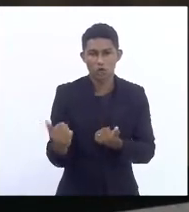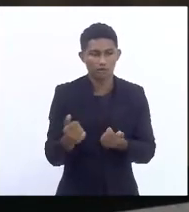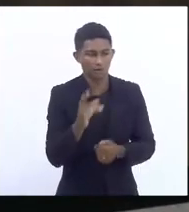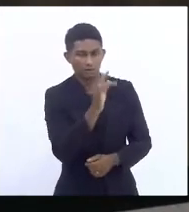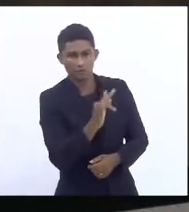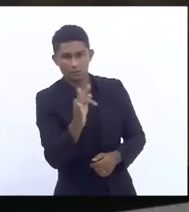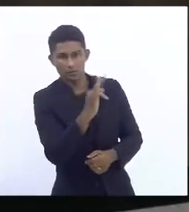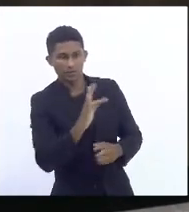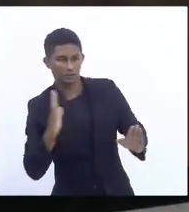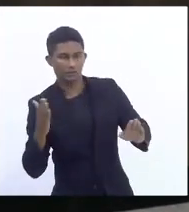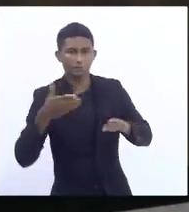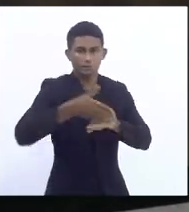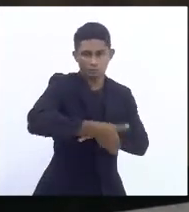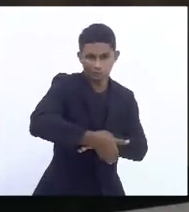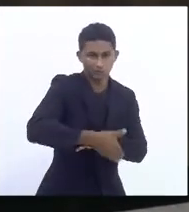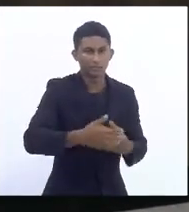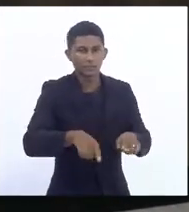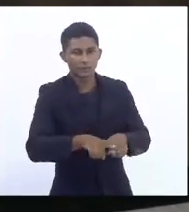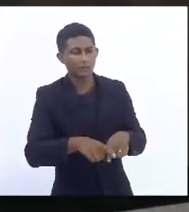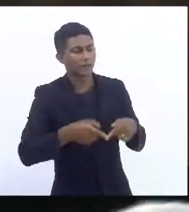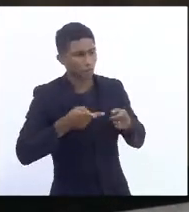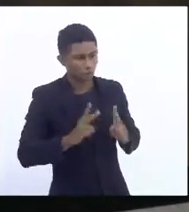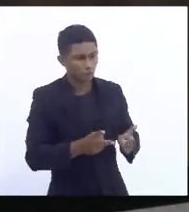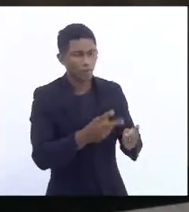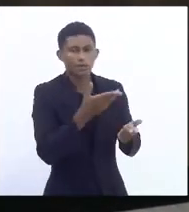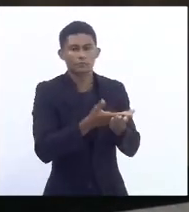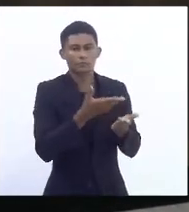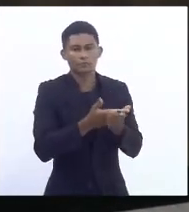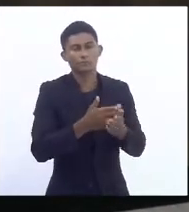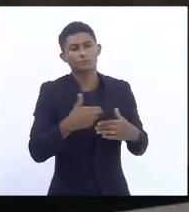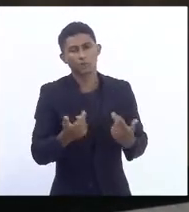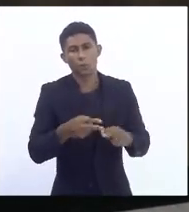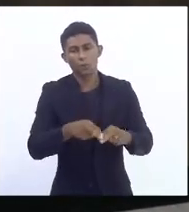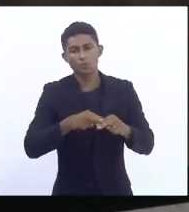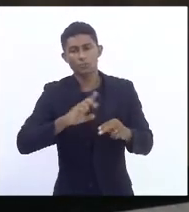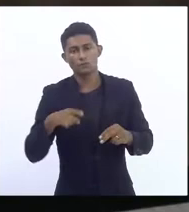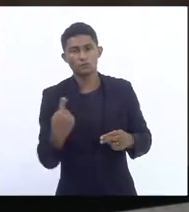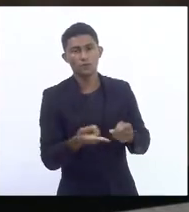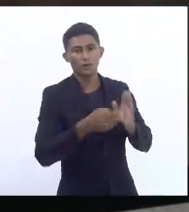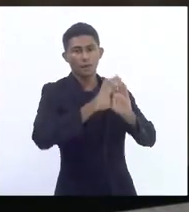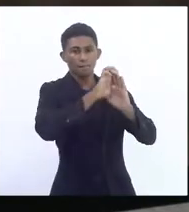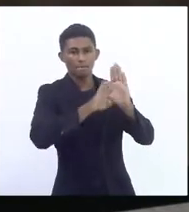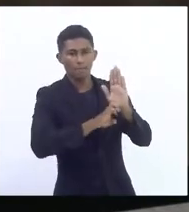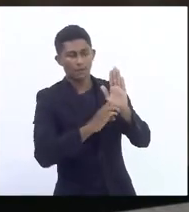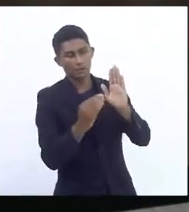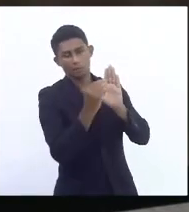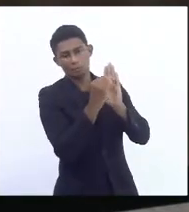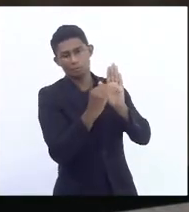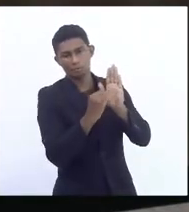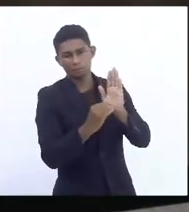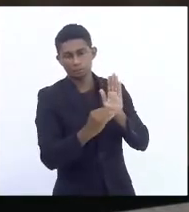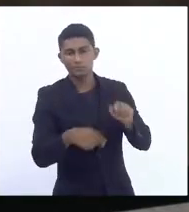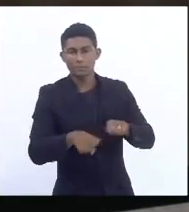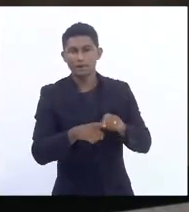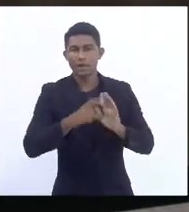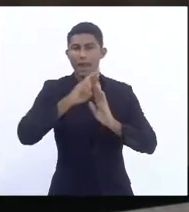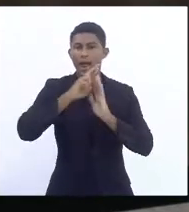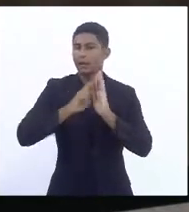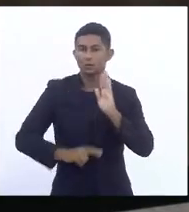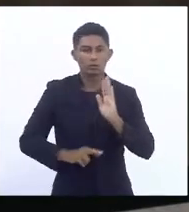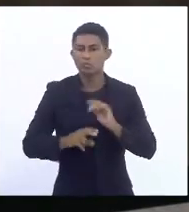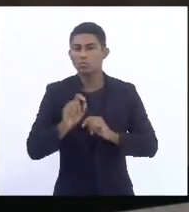então, apresentou algumas propostas de emenda e o relatório da Comissão de Educação, o parecer,